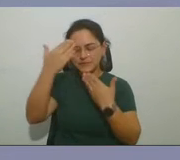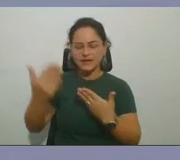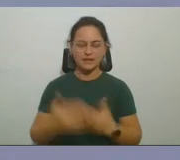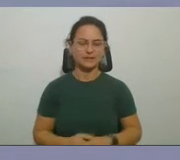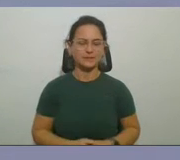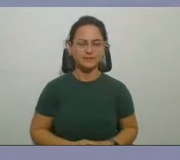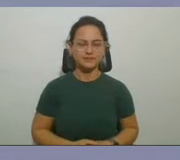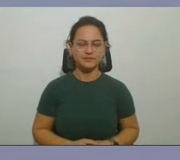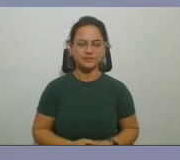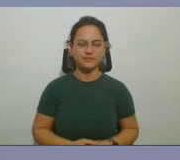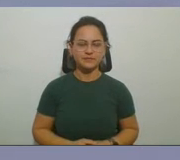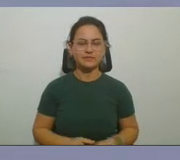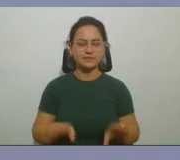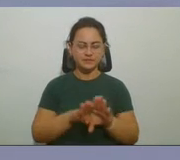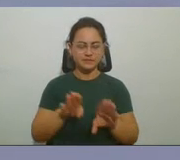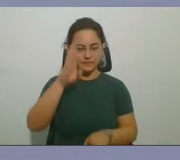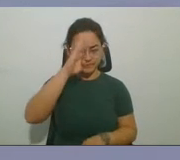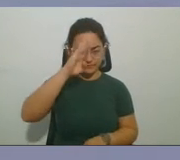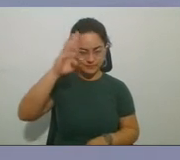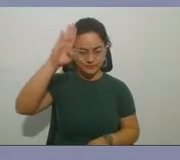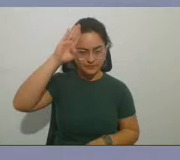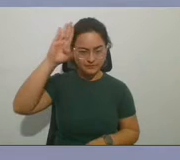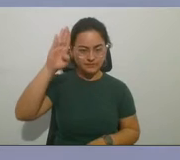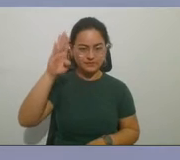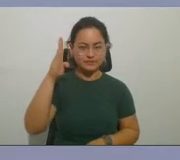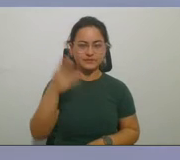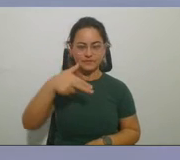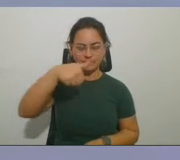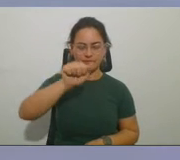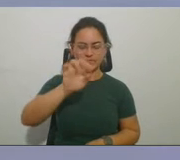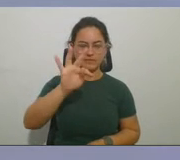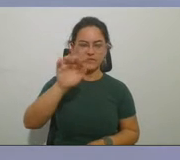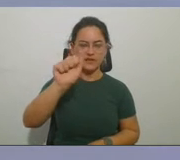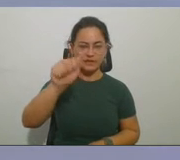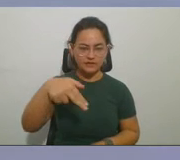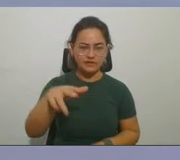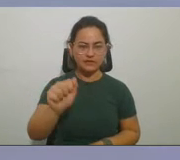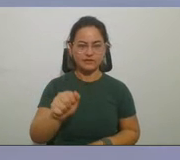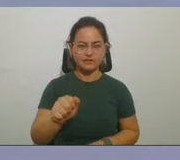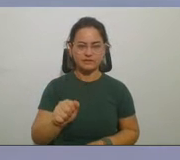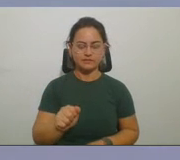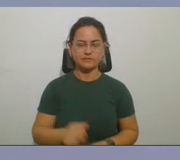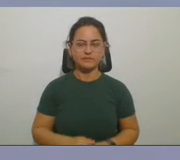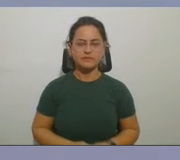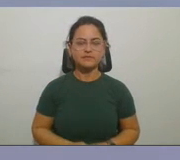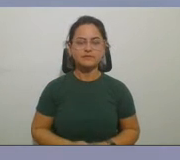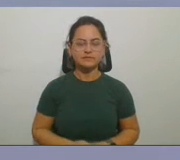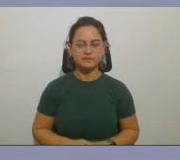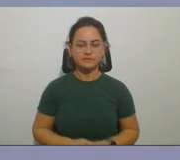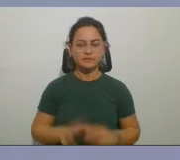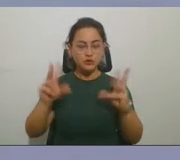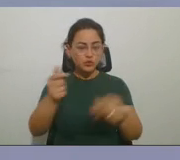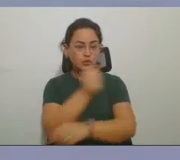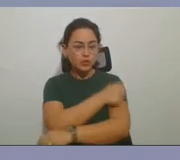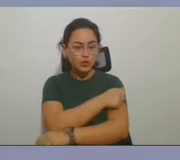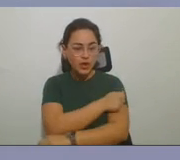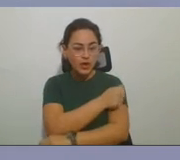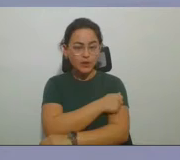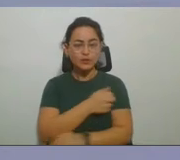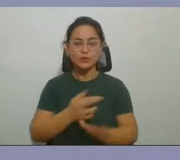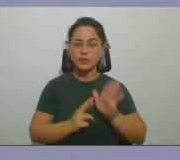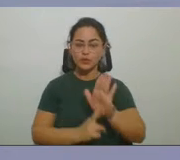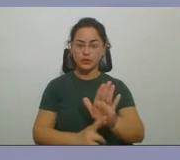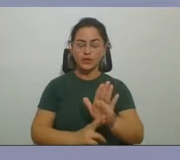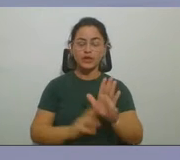nossa acadêmica, que representa aqui, Natana, que representa aqui o Diretório Central dos Estudantes e, portanto, todos os nossos estudantes de